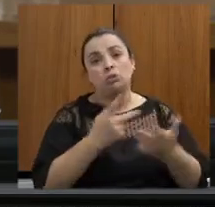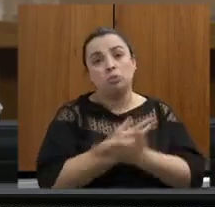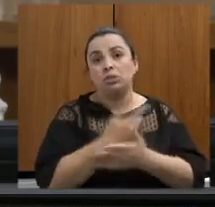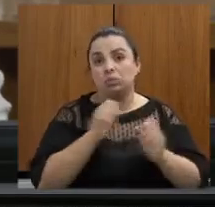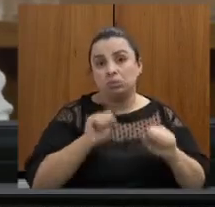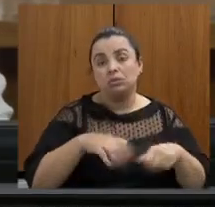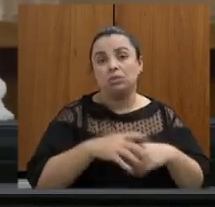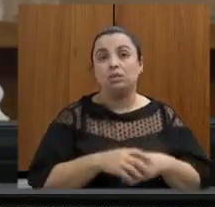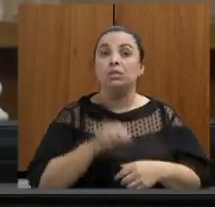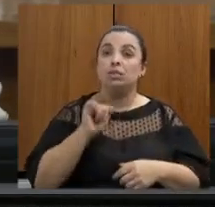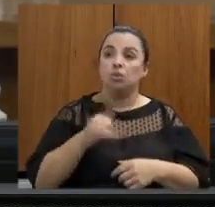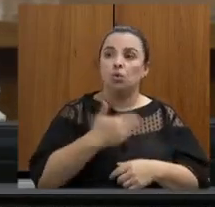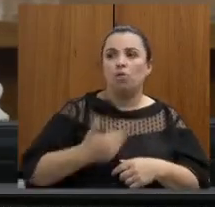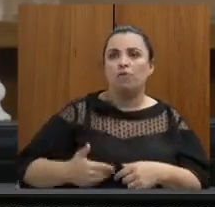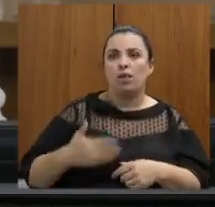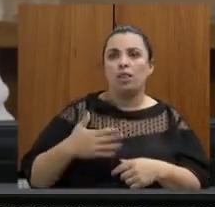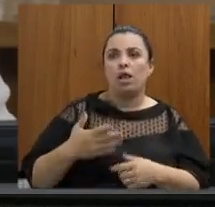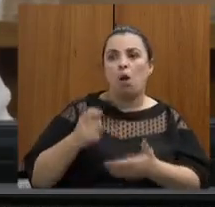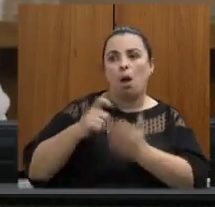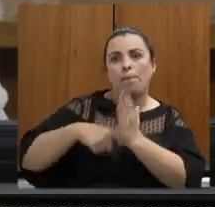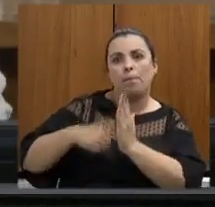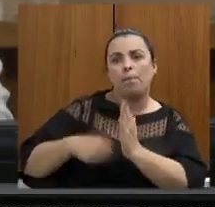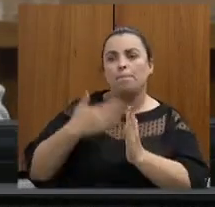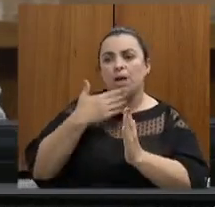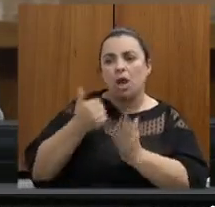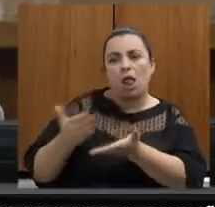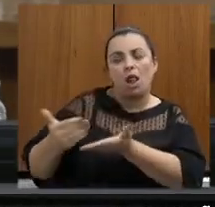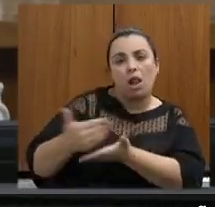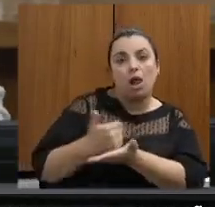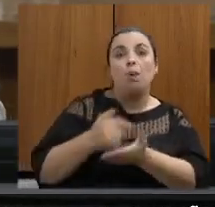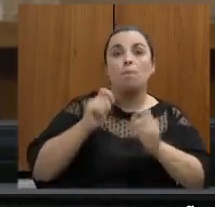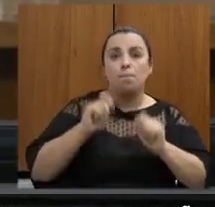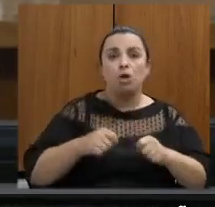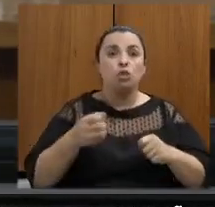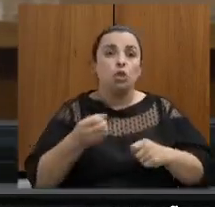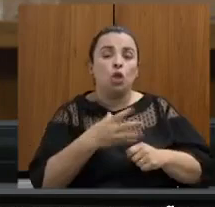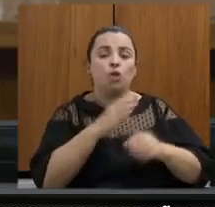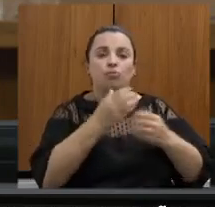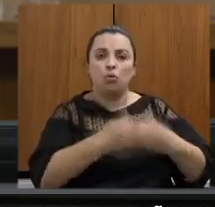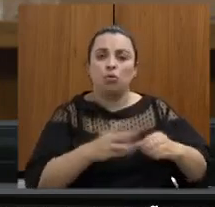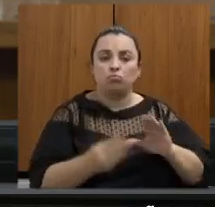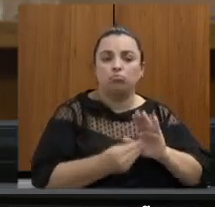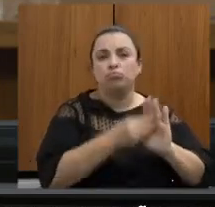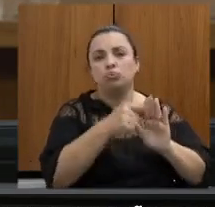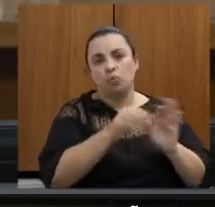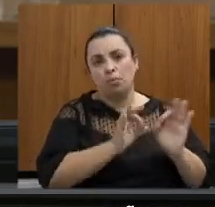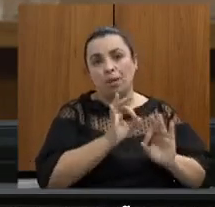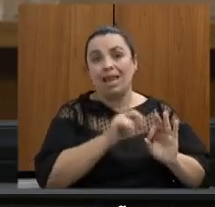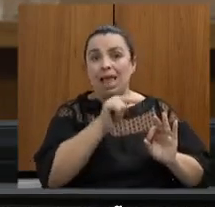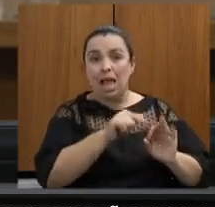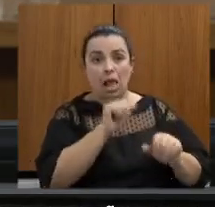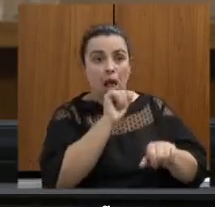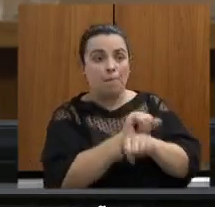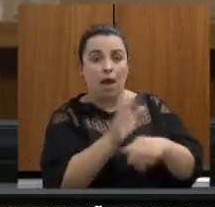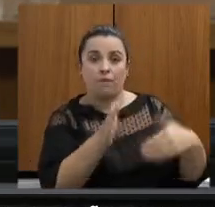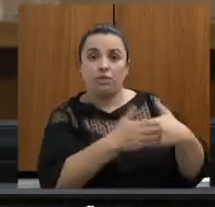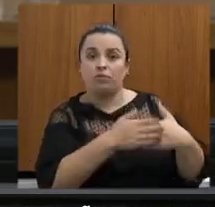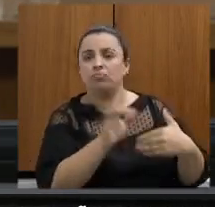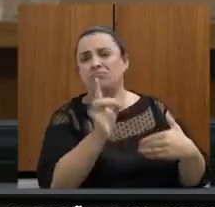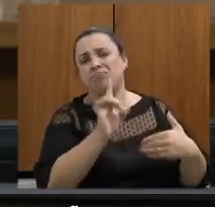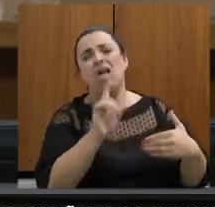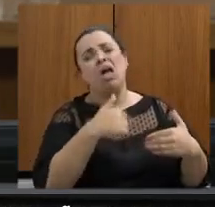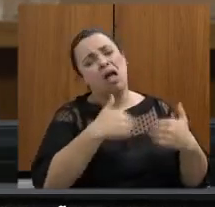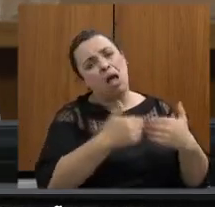fiscal a gente consegue eventualmente abarcar novos concursos dentro do plano Enfim então plano não é estanque e e ele tem